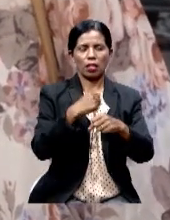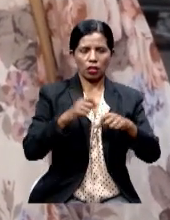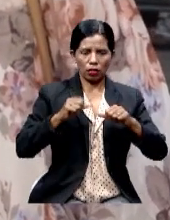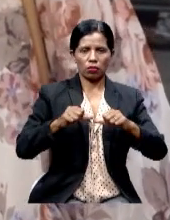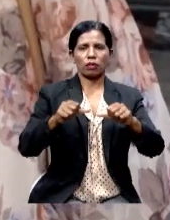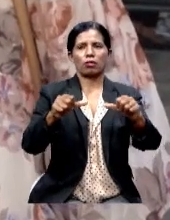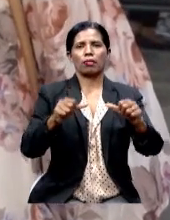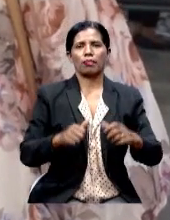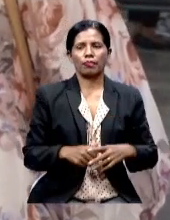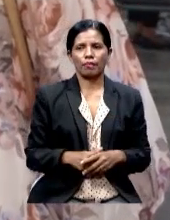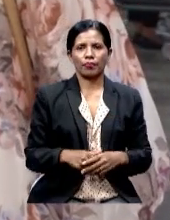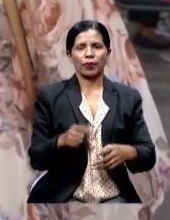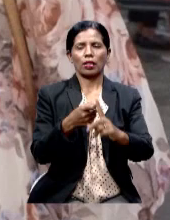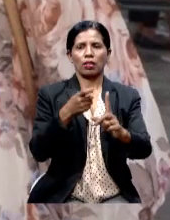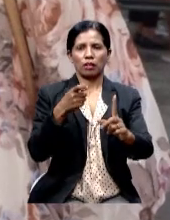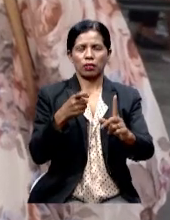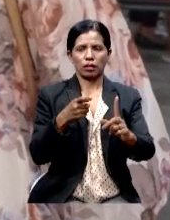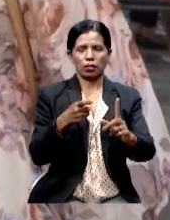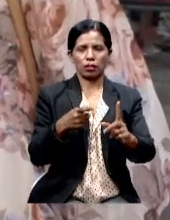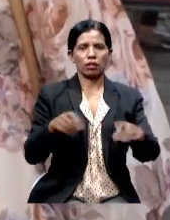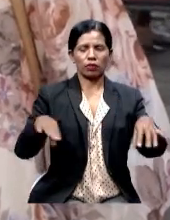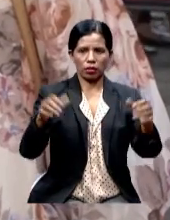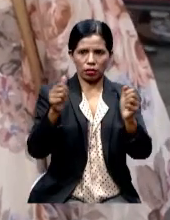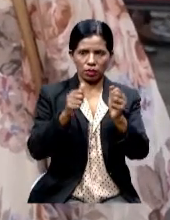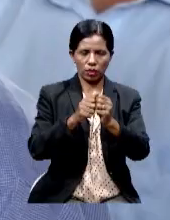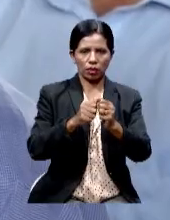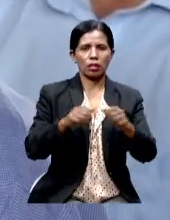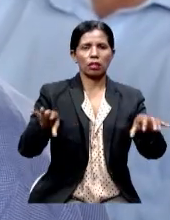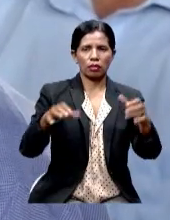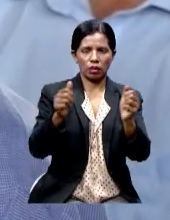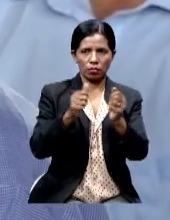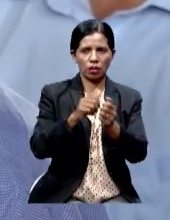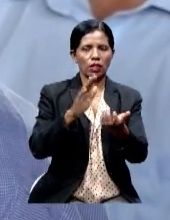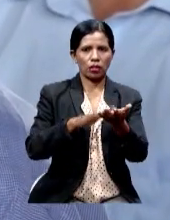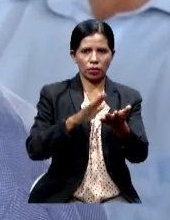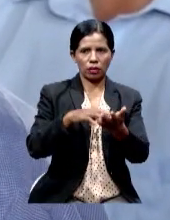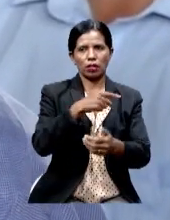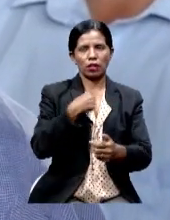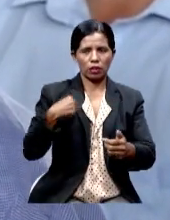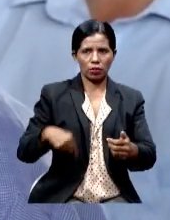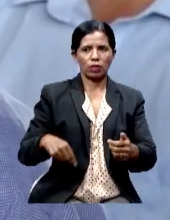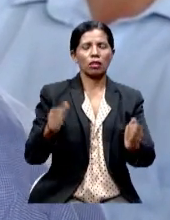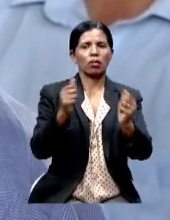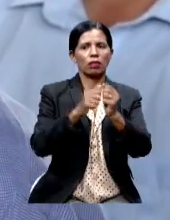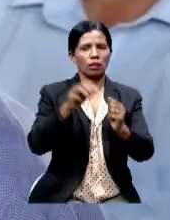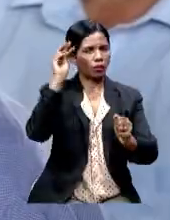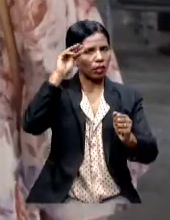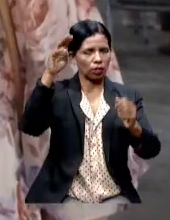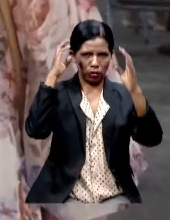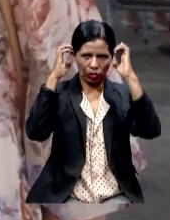continuação. Você acordo de Nebe, cooperação de Nebe, escola China, ou também Ministério da